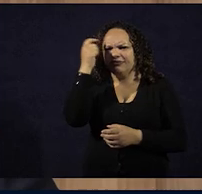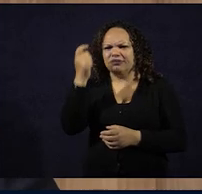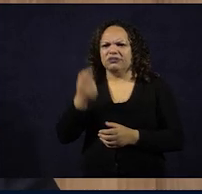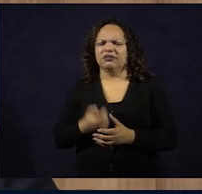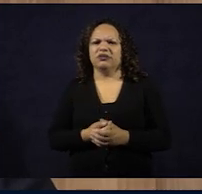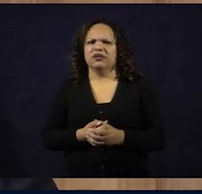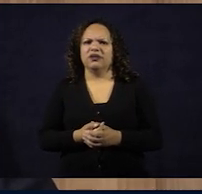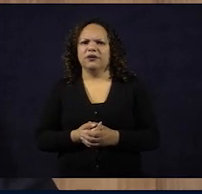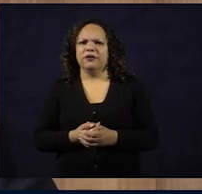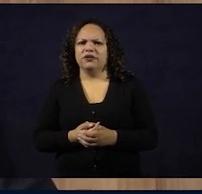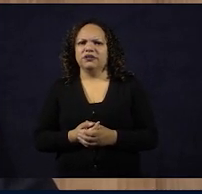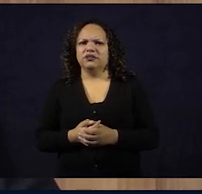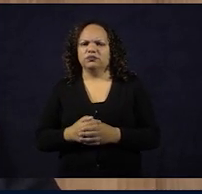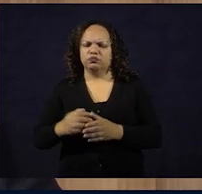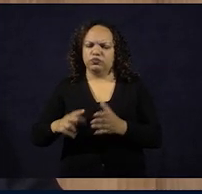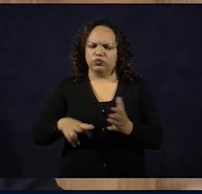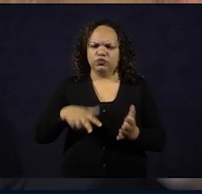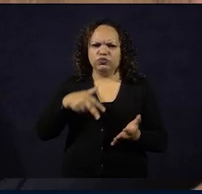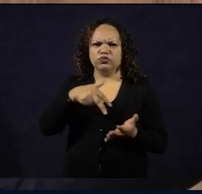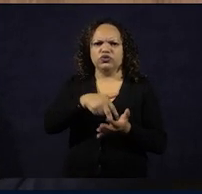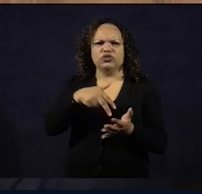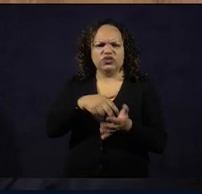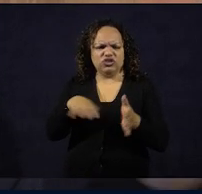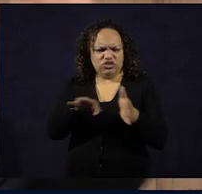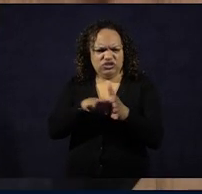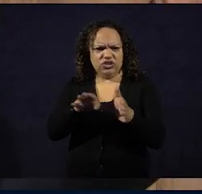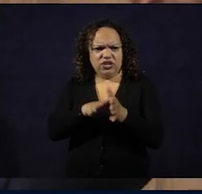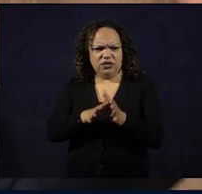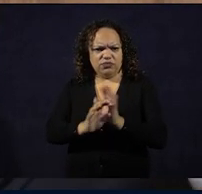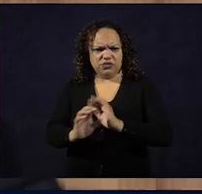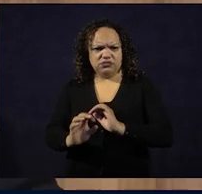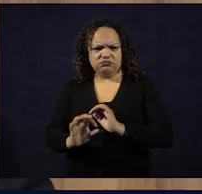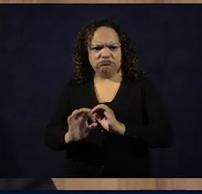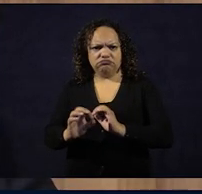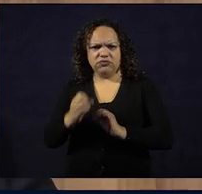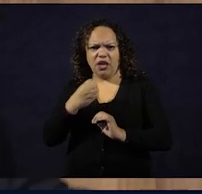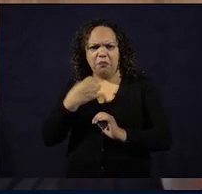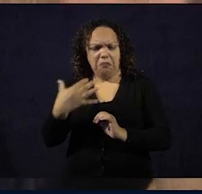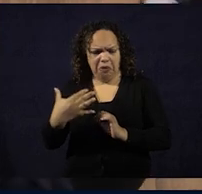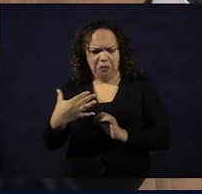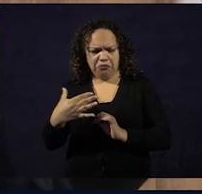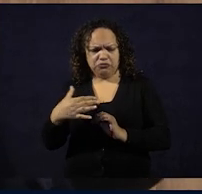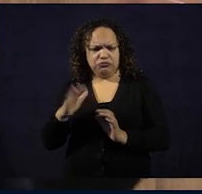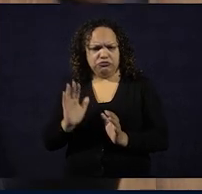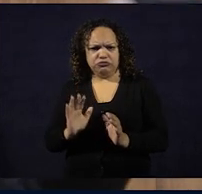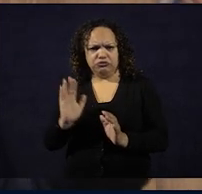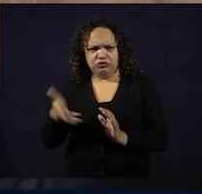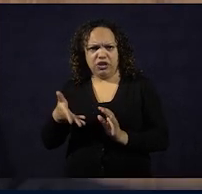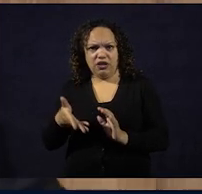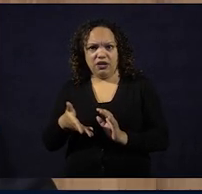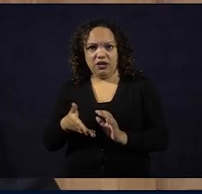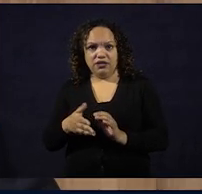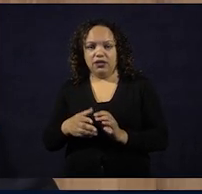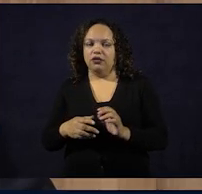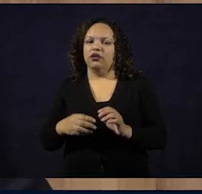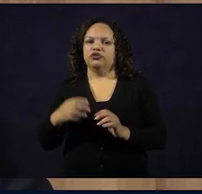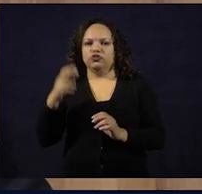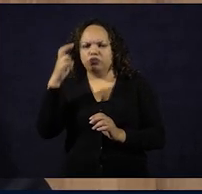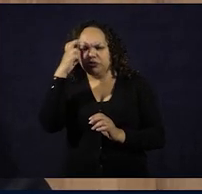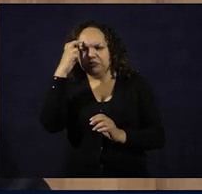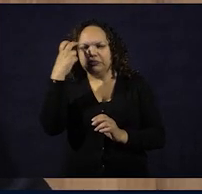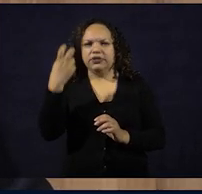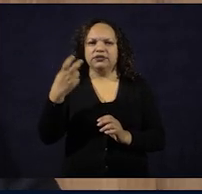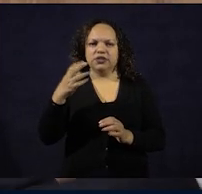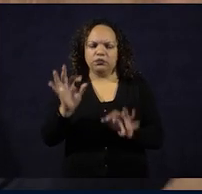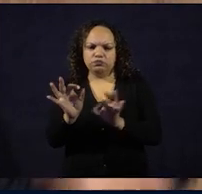se aquele patamar é razoável mesmo e aí se tá muito caro né esse papel tá caro a gente pode pensar em fazer alguns